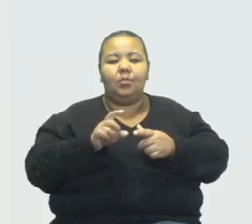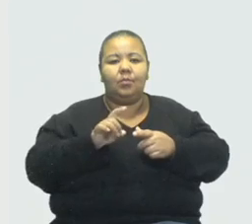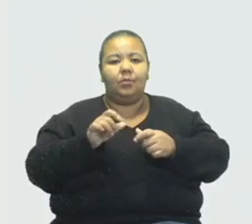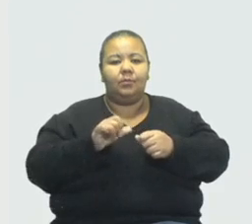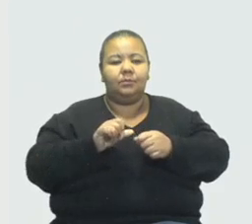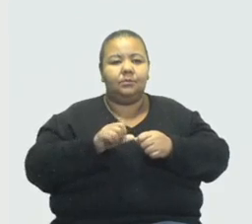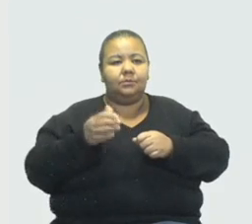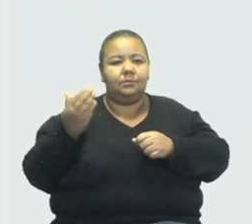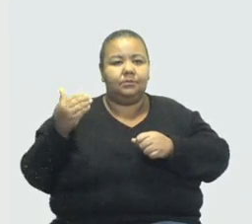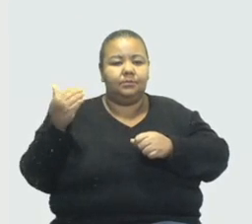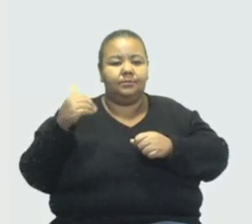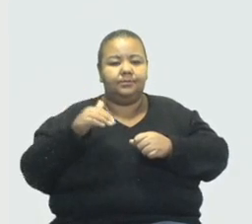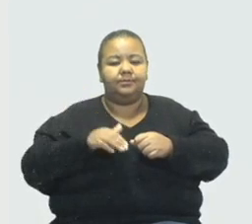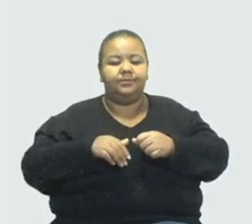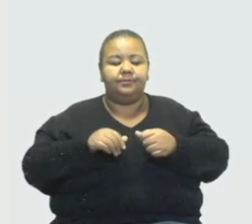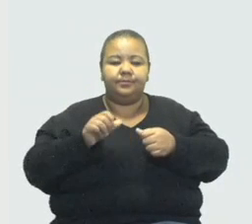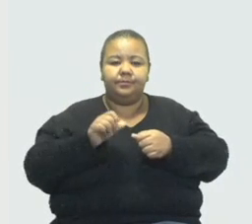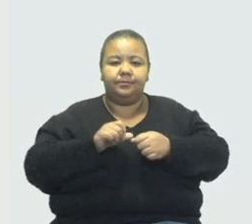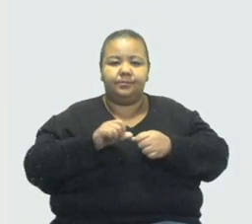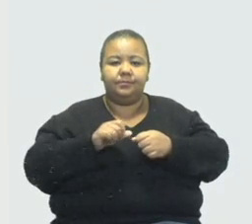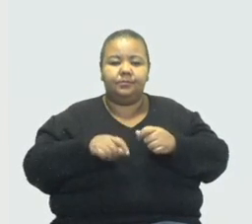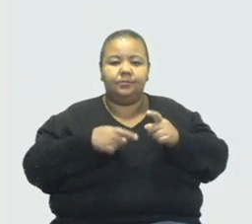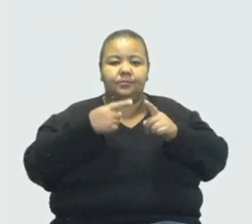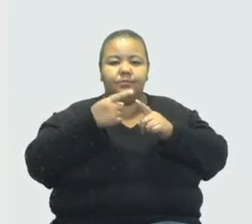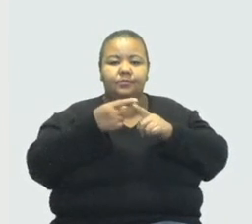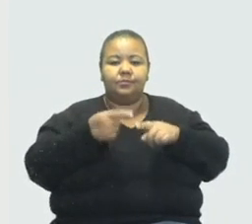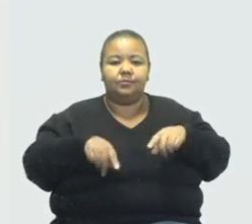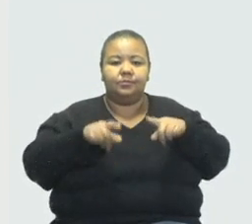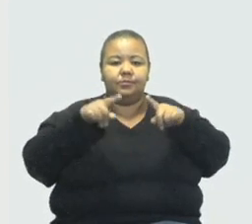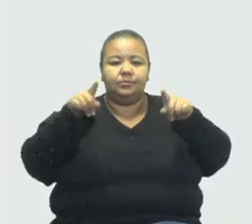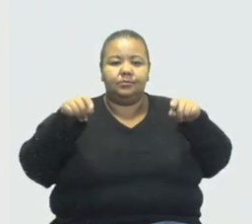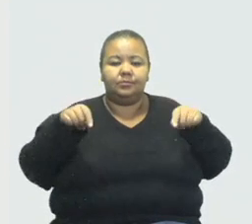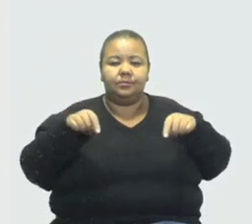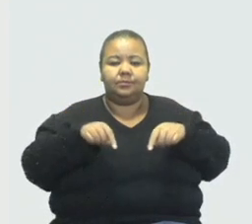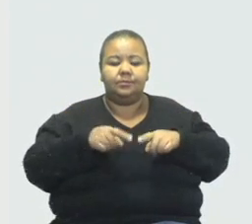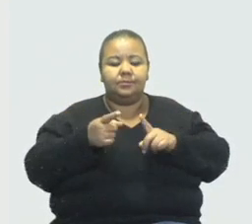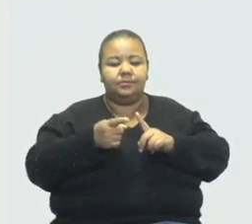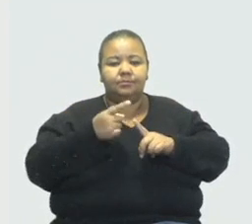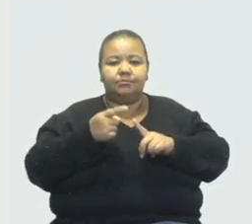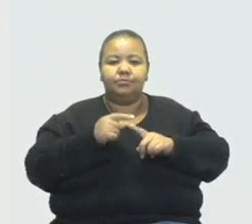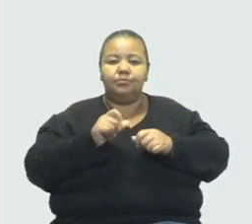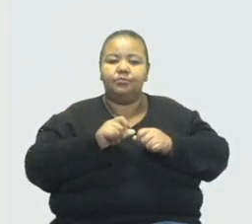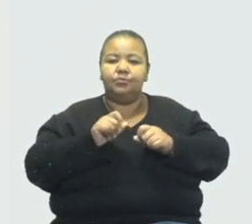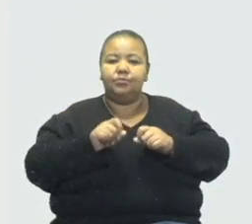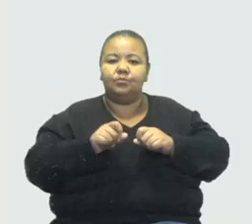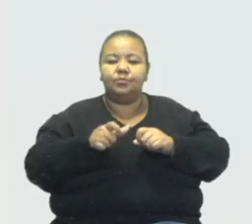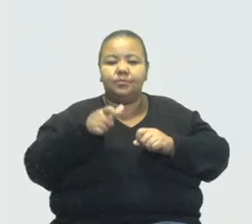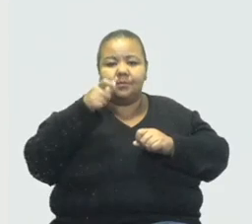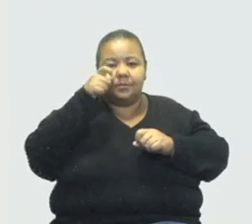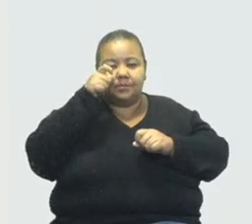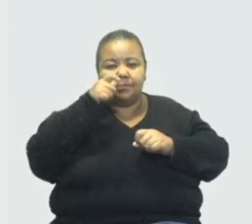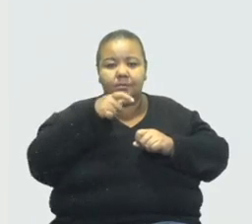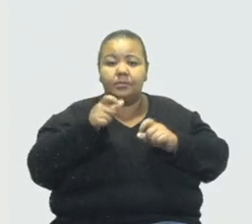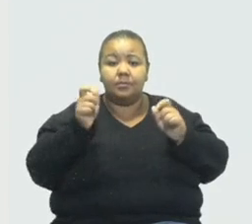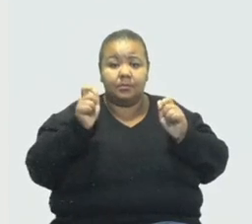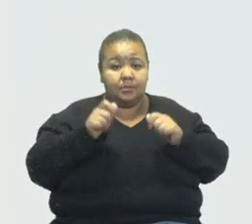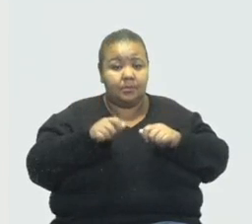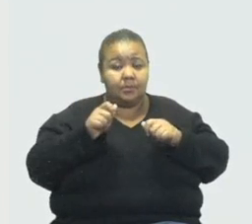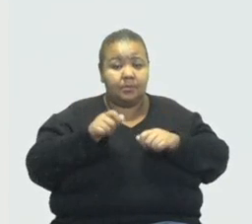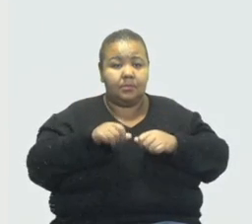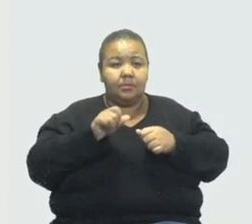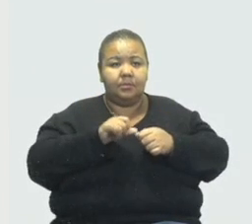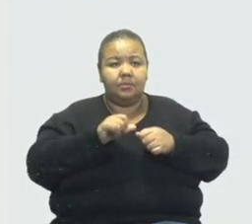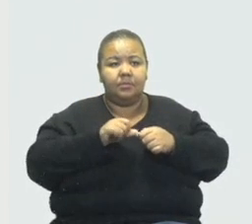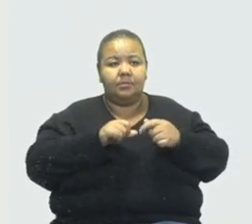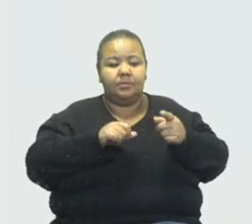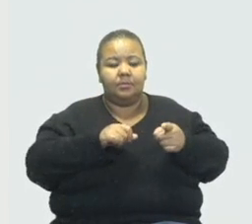elemento. Para efetuar a multiplicação de matriz, nós temos que, primeira coisa, verificar se é possível efetuar esse